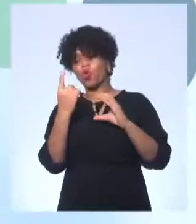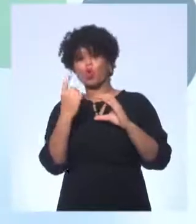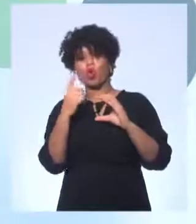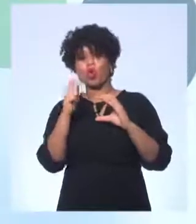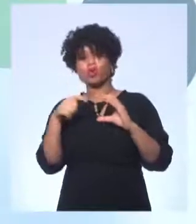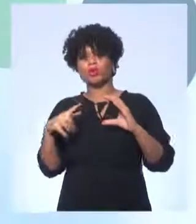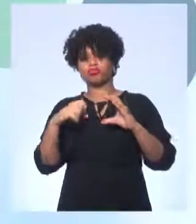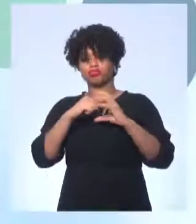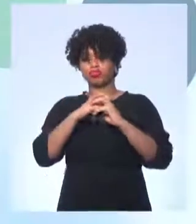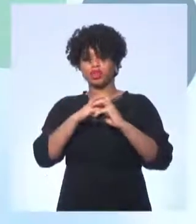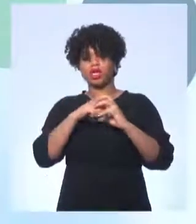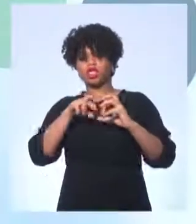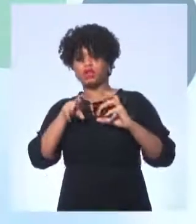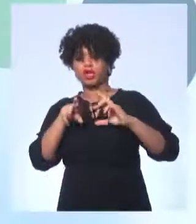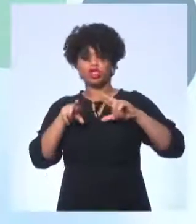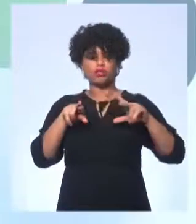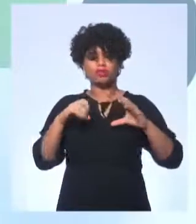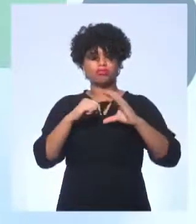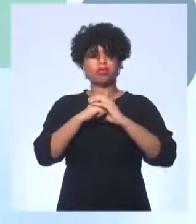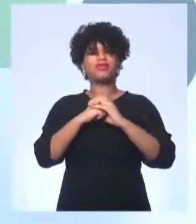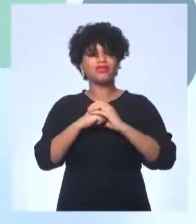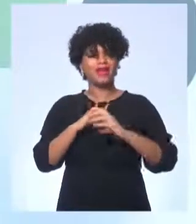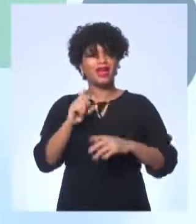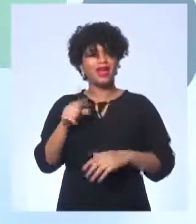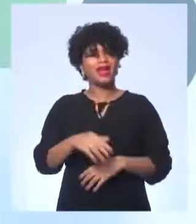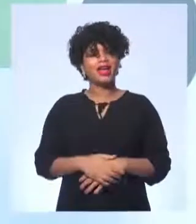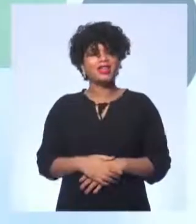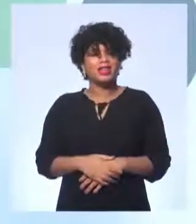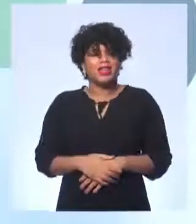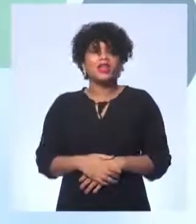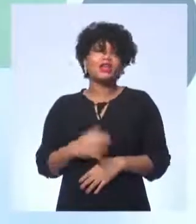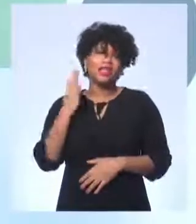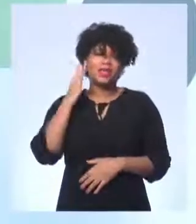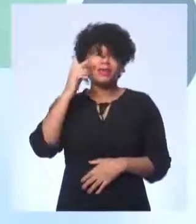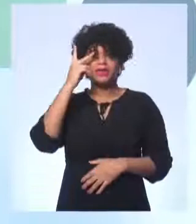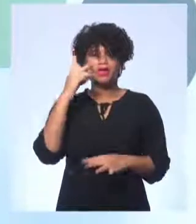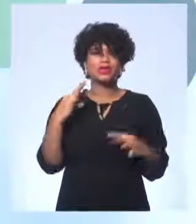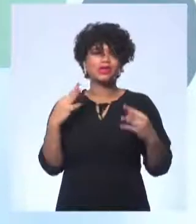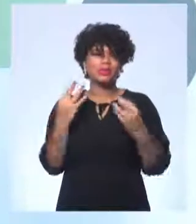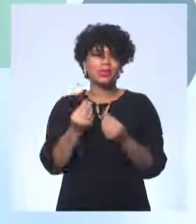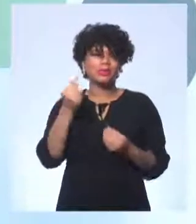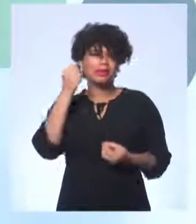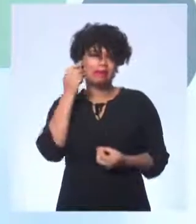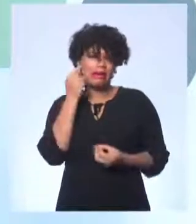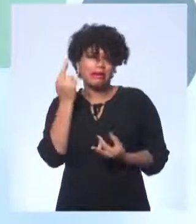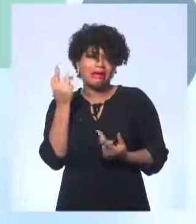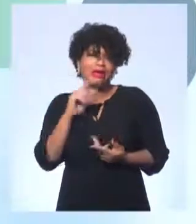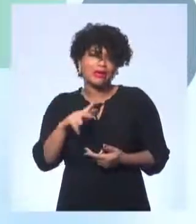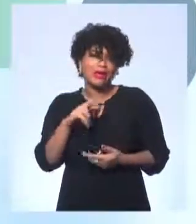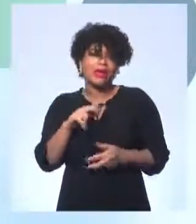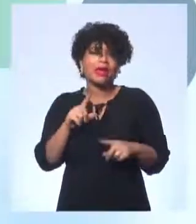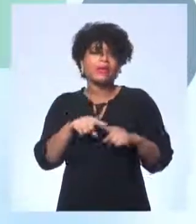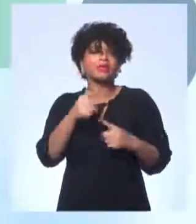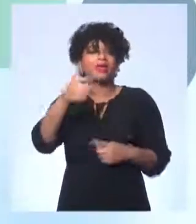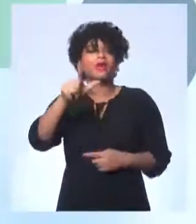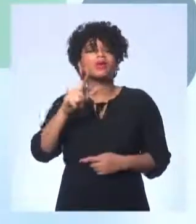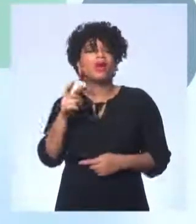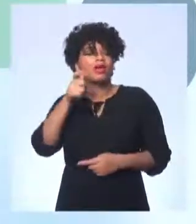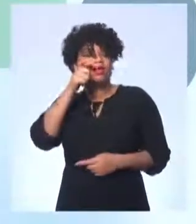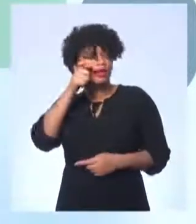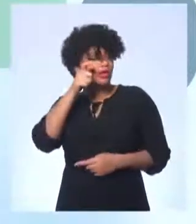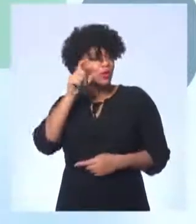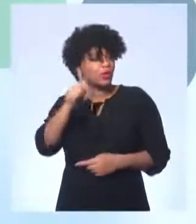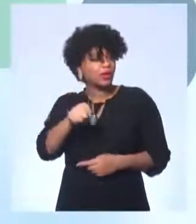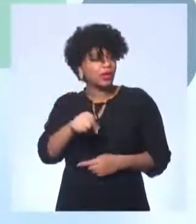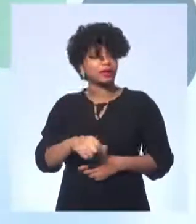Então é um modo de pensar que não é tão comum para nós ocidentais, mas também tem uma outra questão interessante a